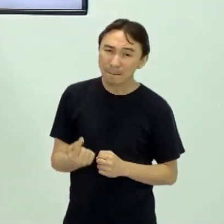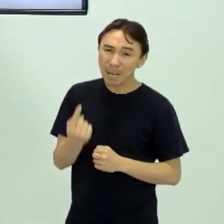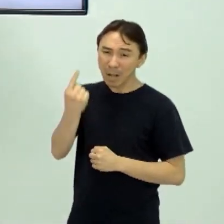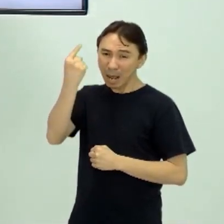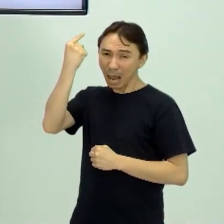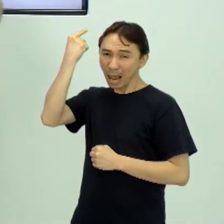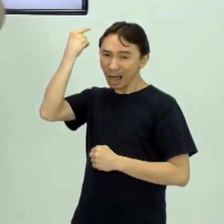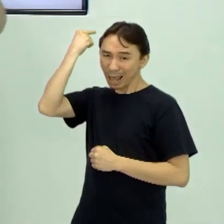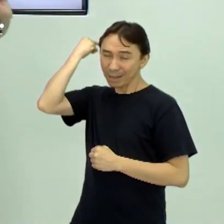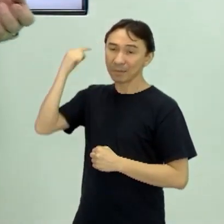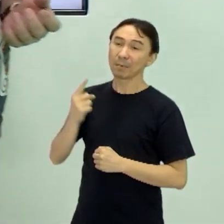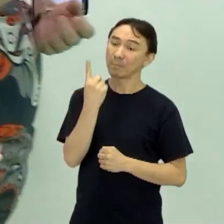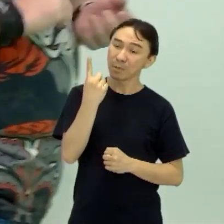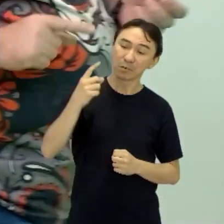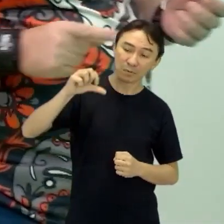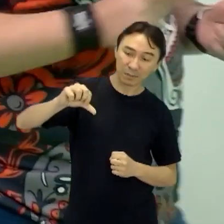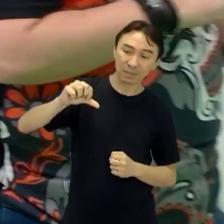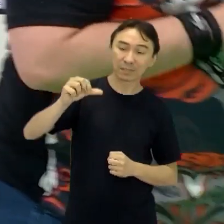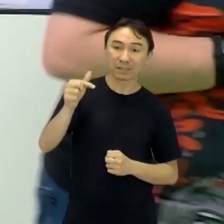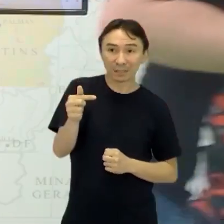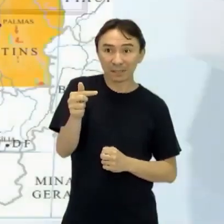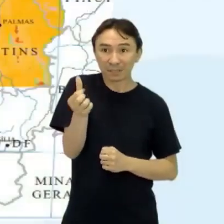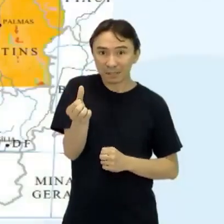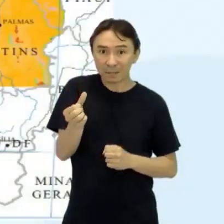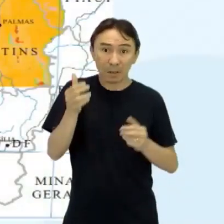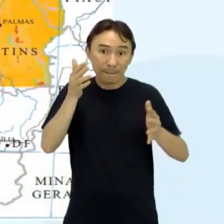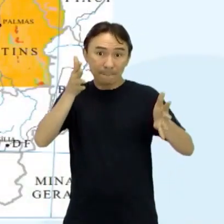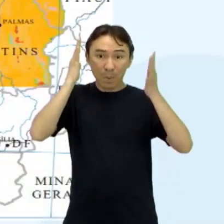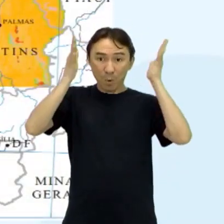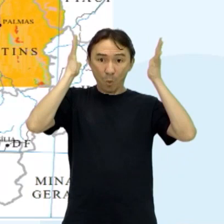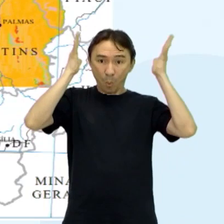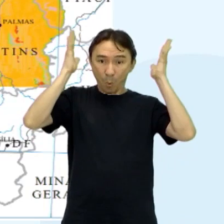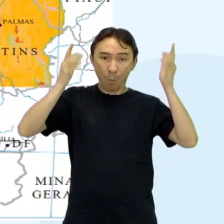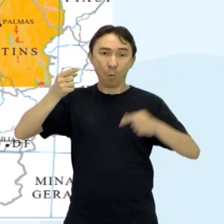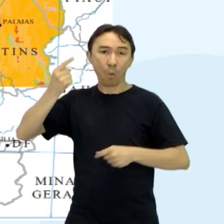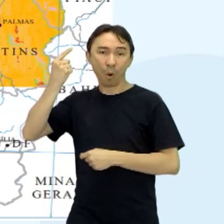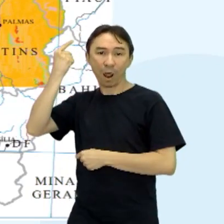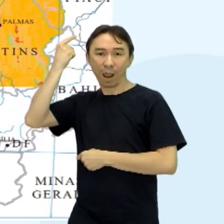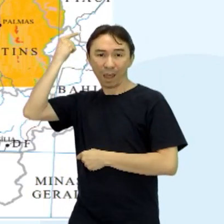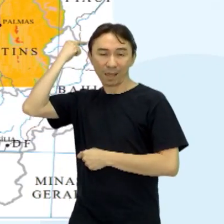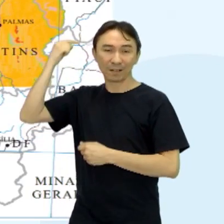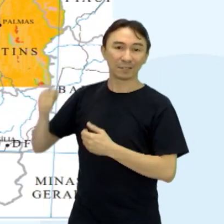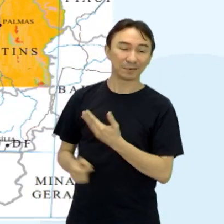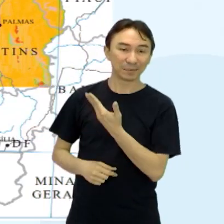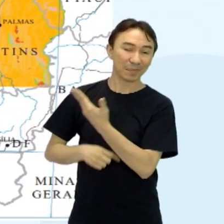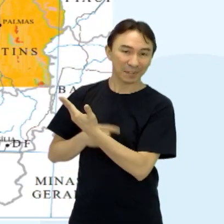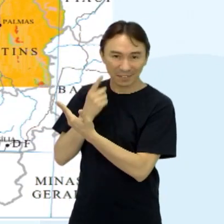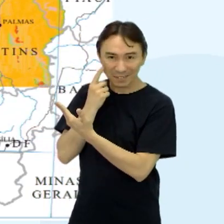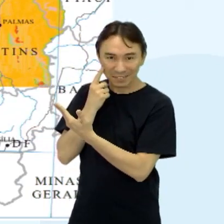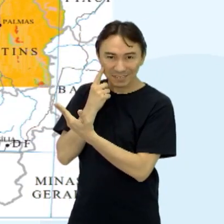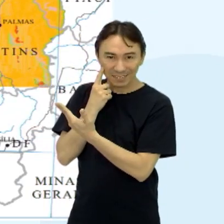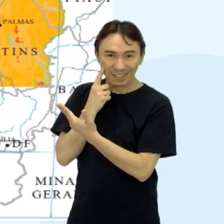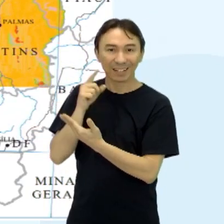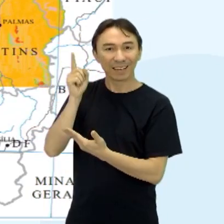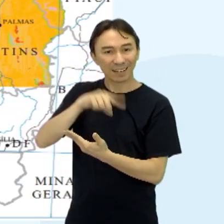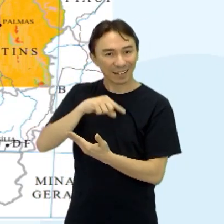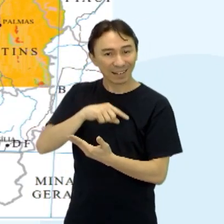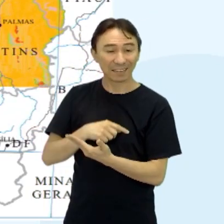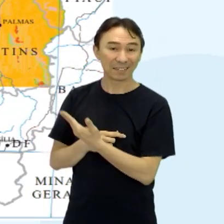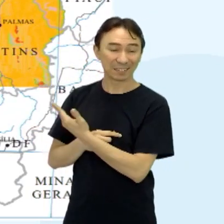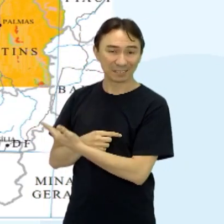1976. Então vamos lá, ó. Eu vou me transportar e aí vocês vão observar a floresta amazônica aqui, ó. Estou aqui na